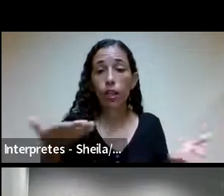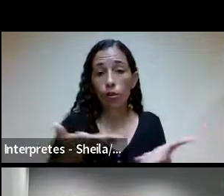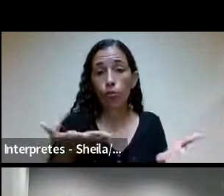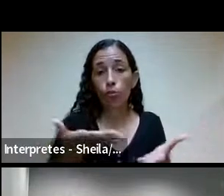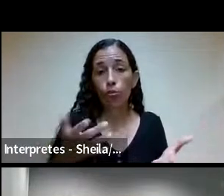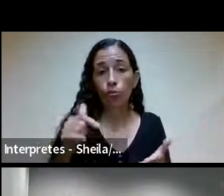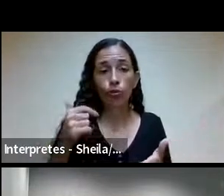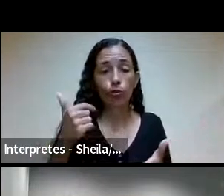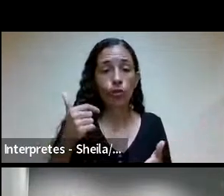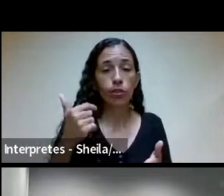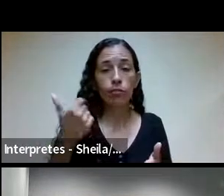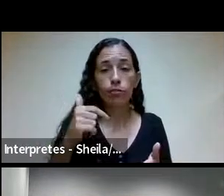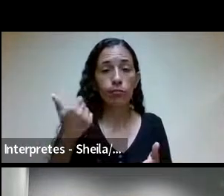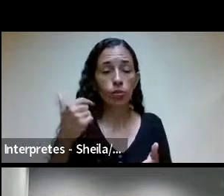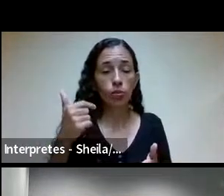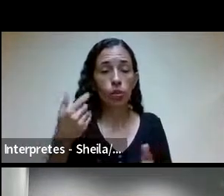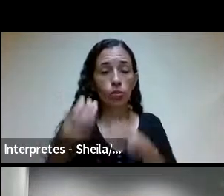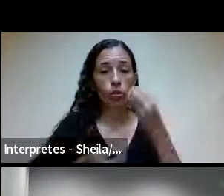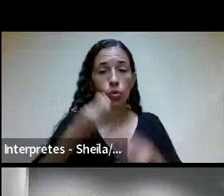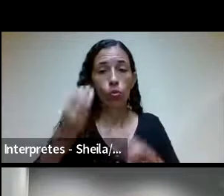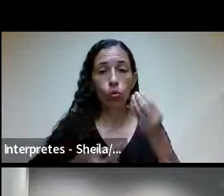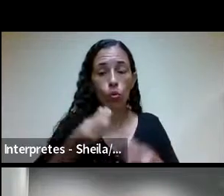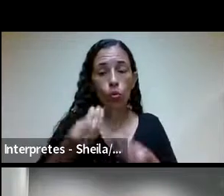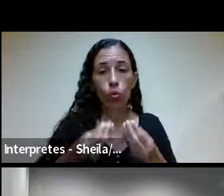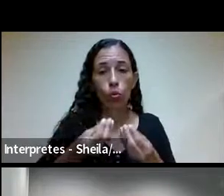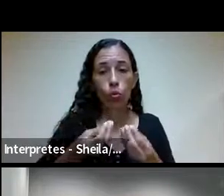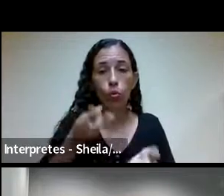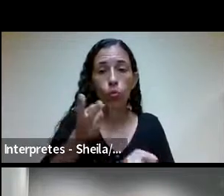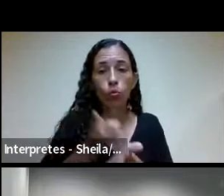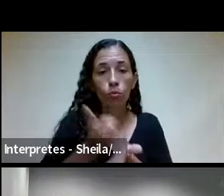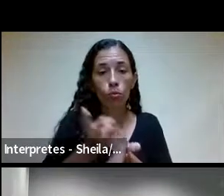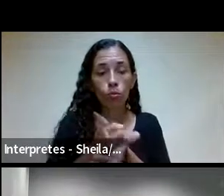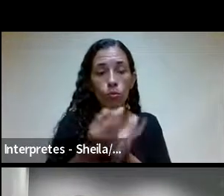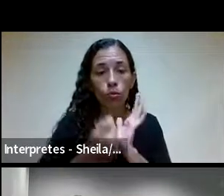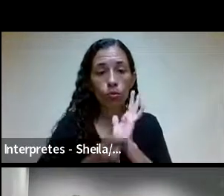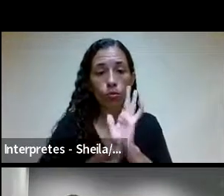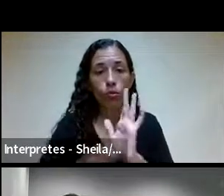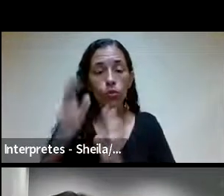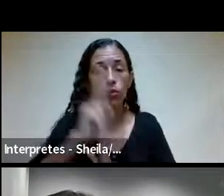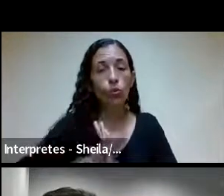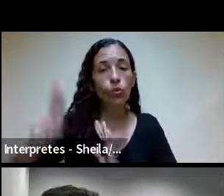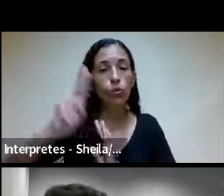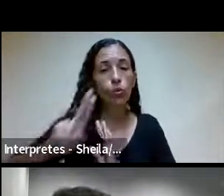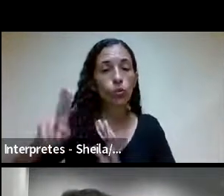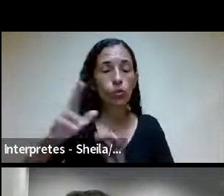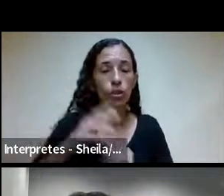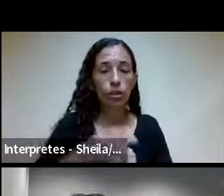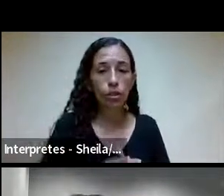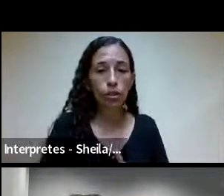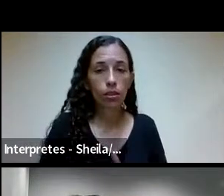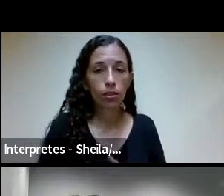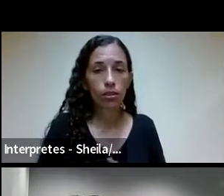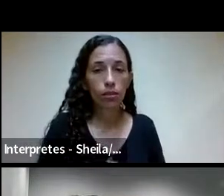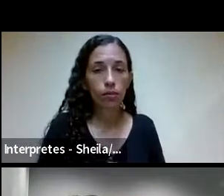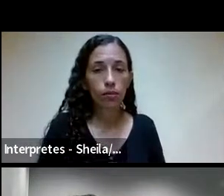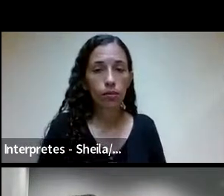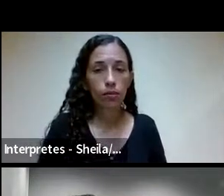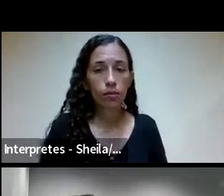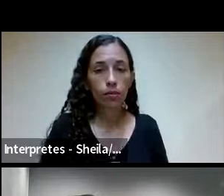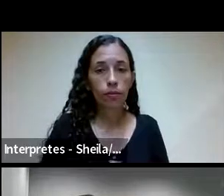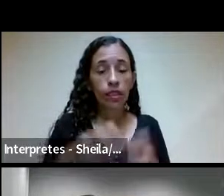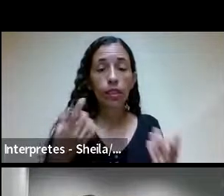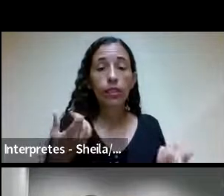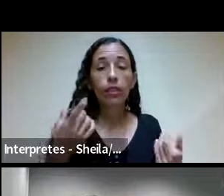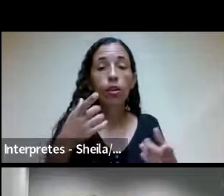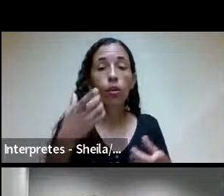à época a necessidade dos meios de imprensa e veículos de informação indicarem seus meios de contato, inclusive de forma